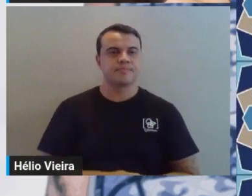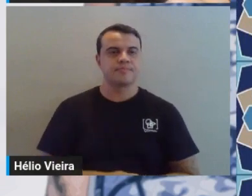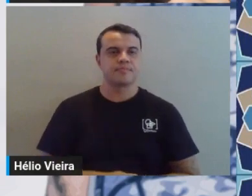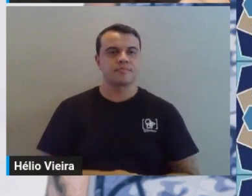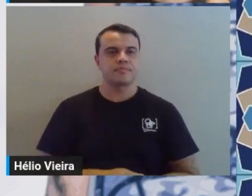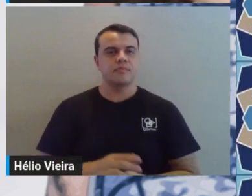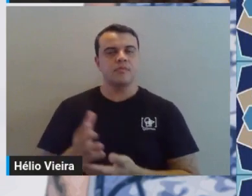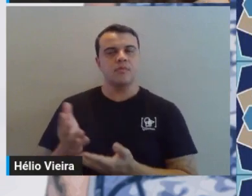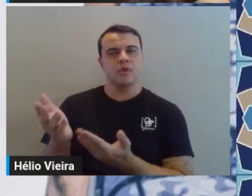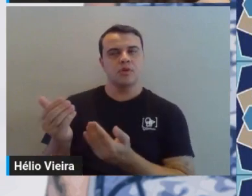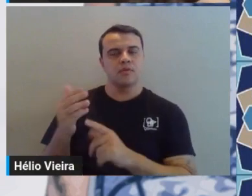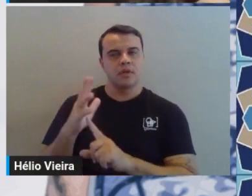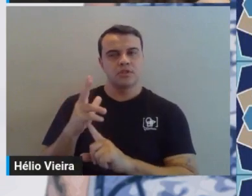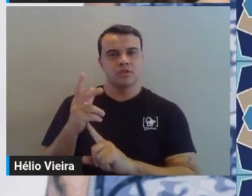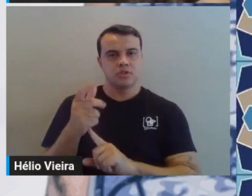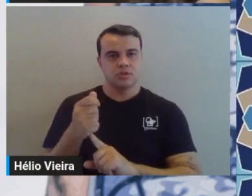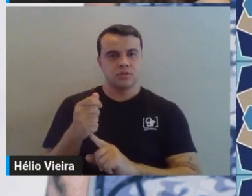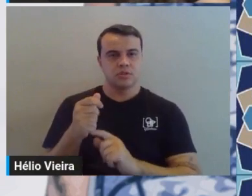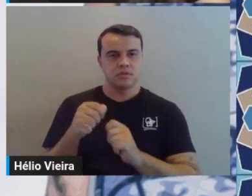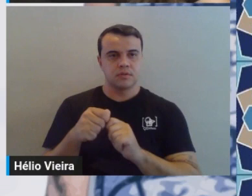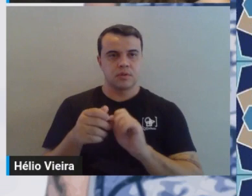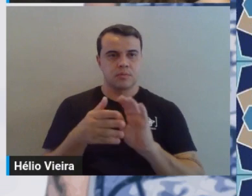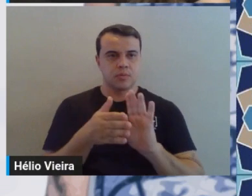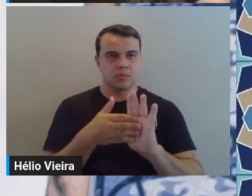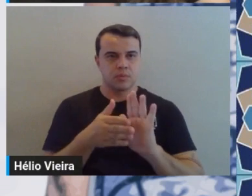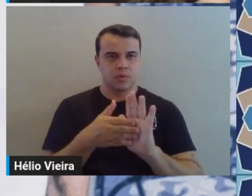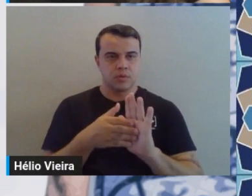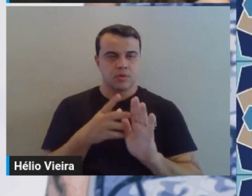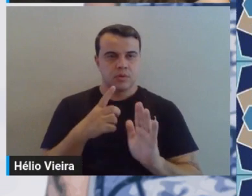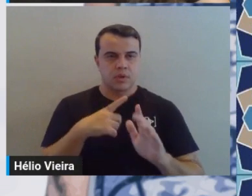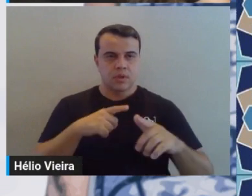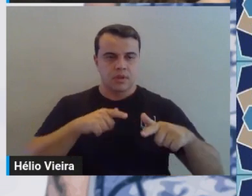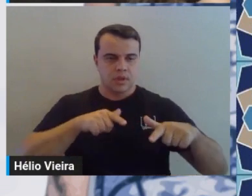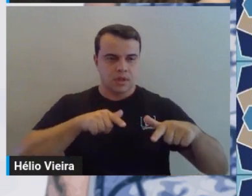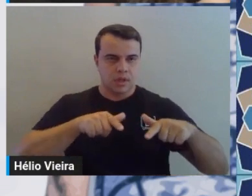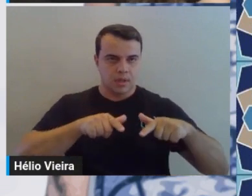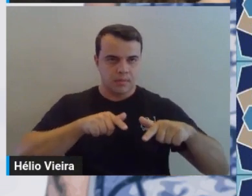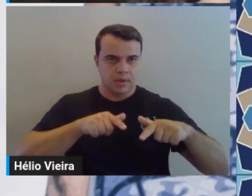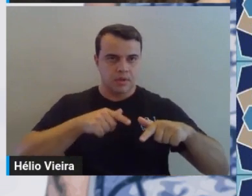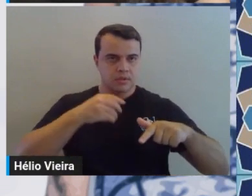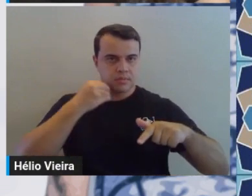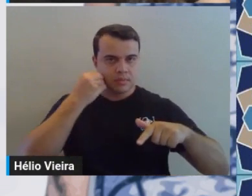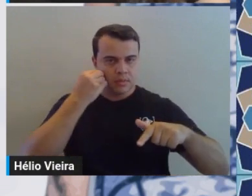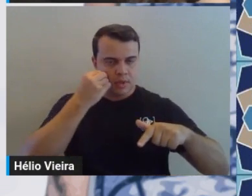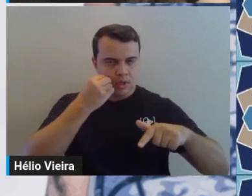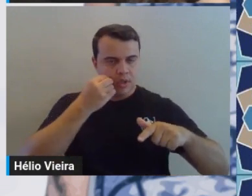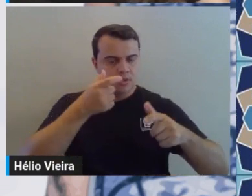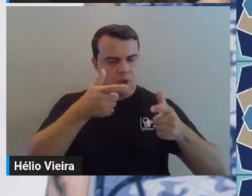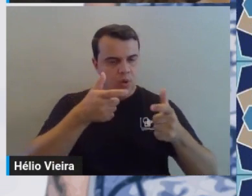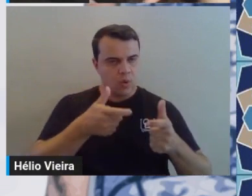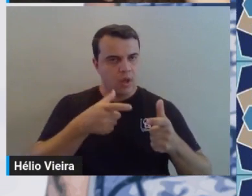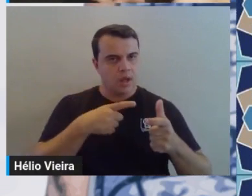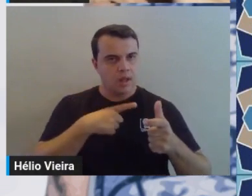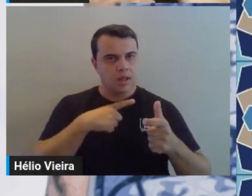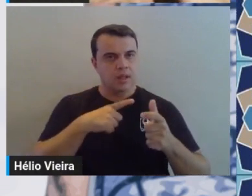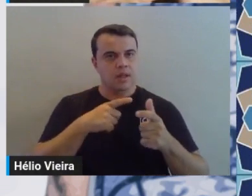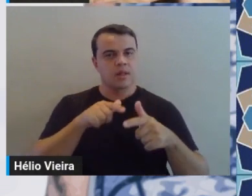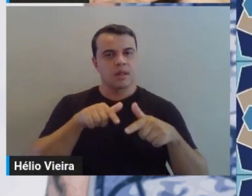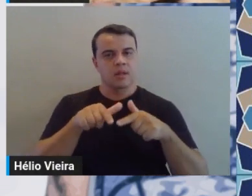jovens artistas a proporem trabalhos, a vivenciarem esse espaço e proporem